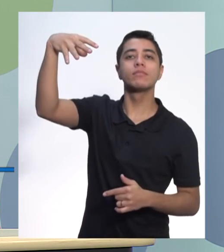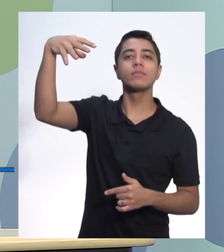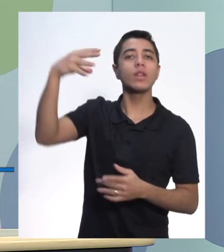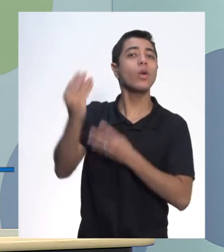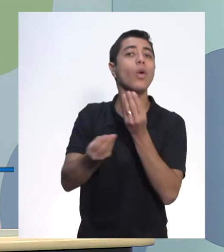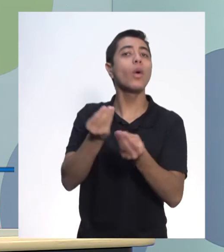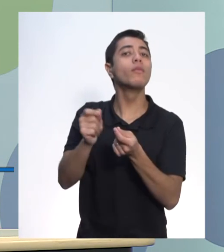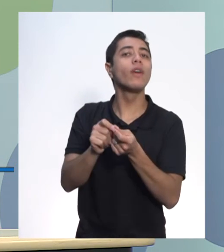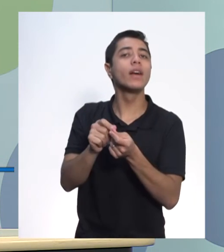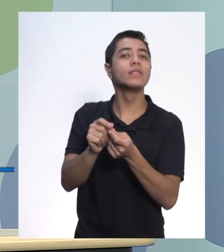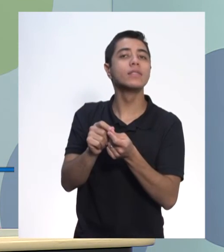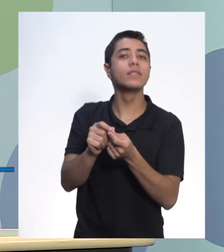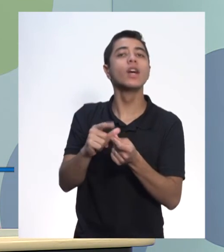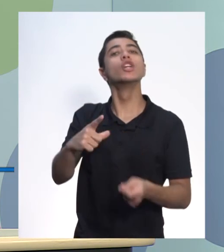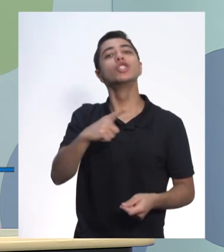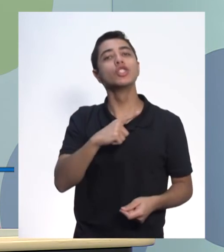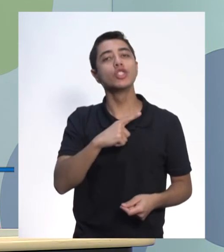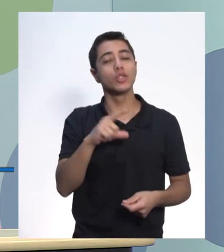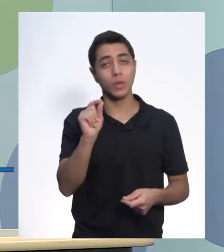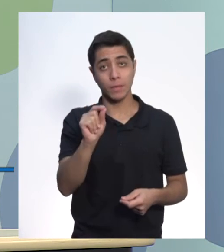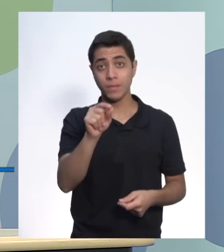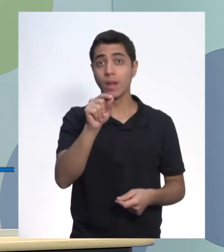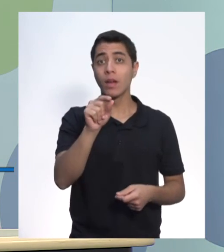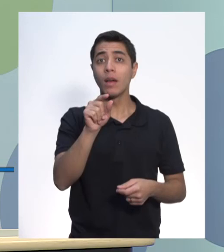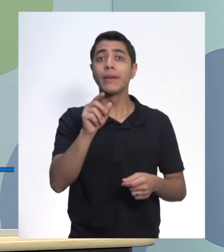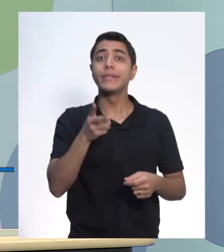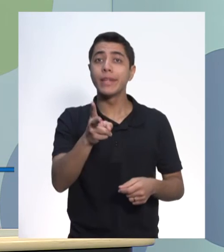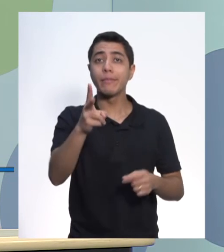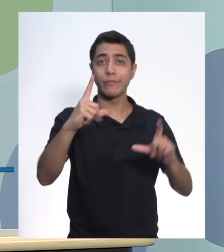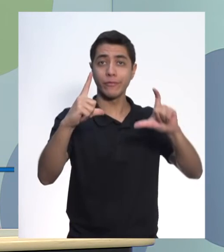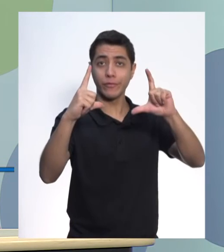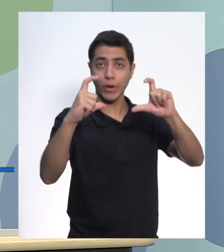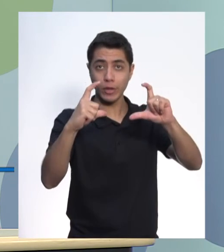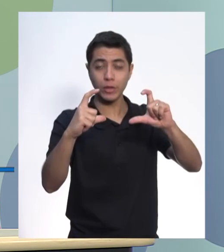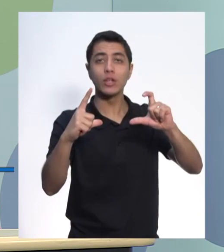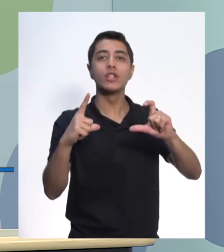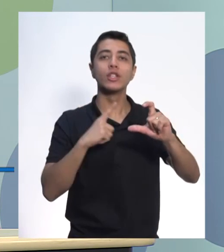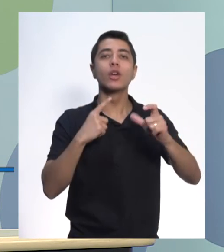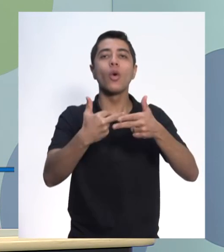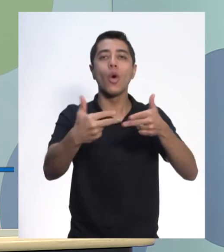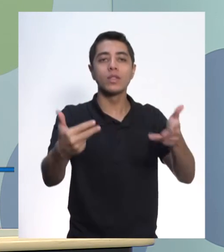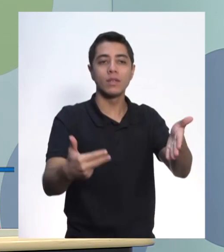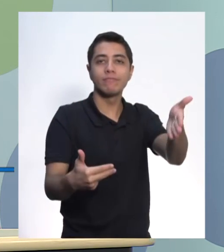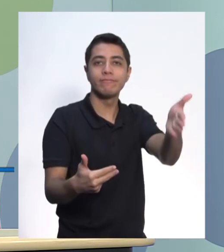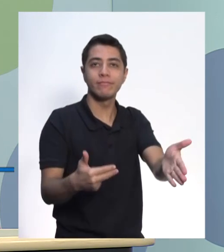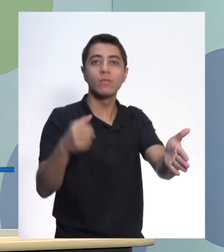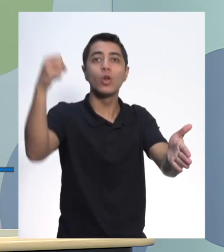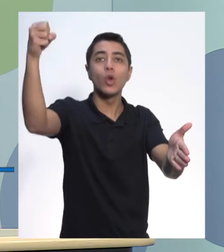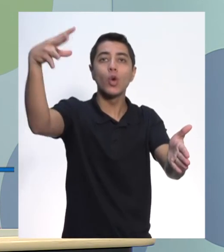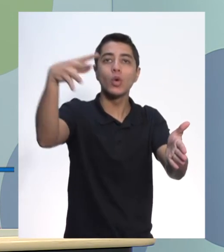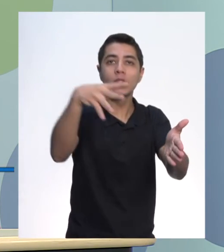os rebatedores, né? Então, é comum em fotografia você utilizar algo para rebater a luz.